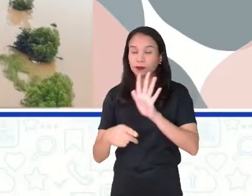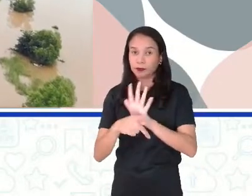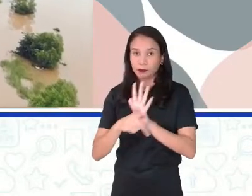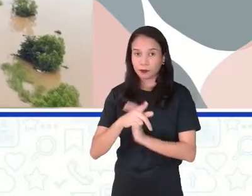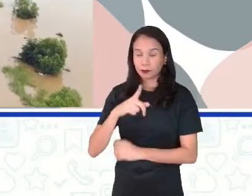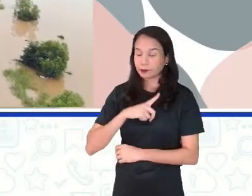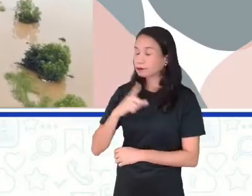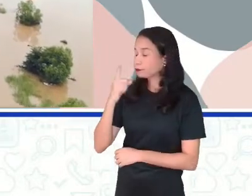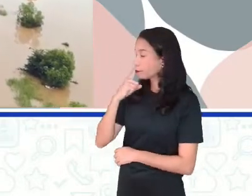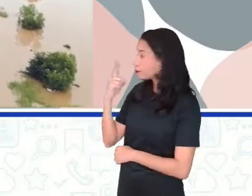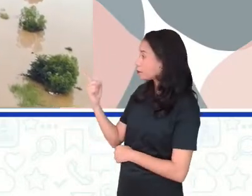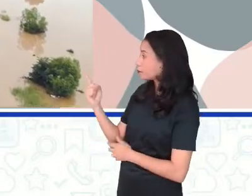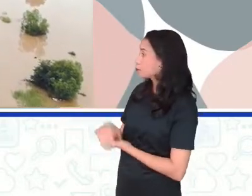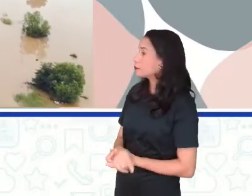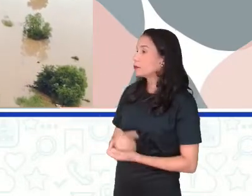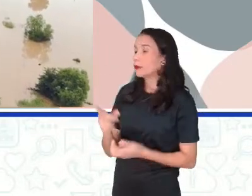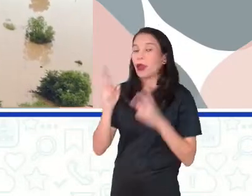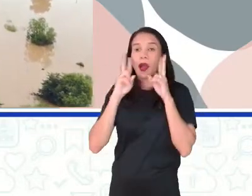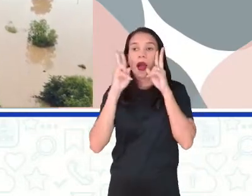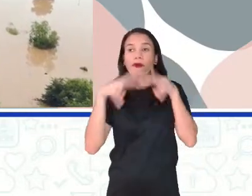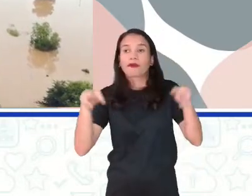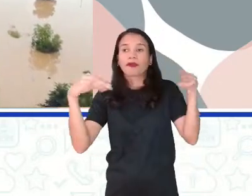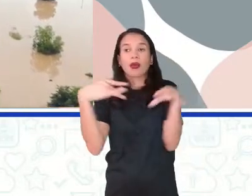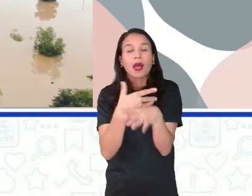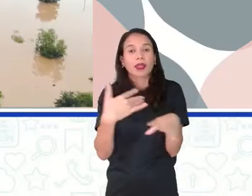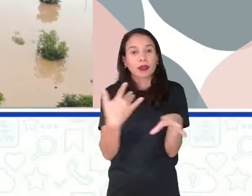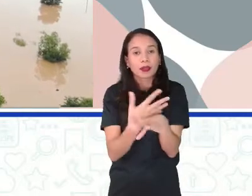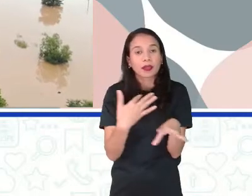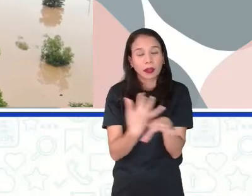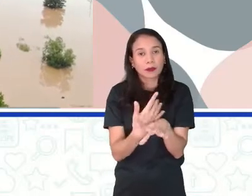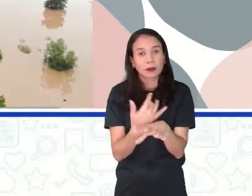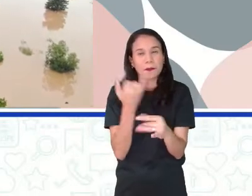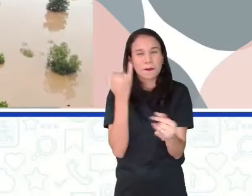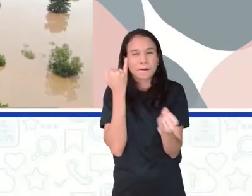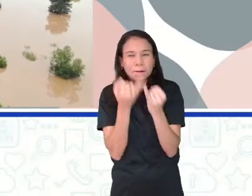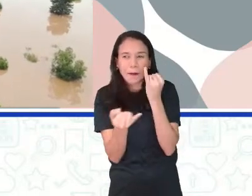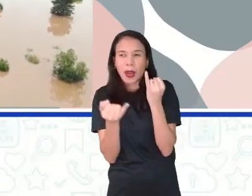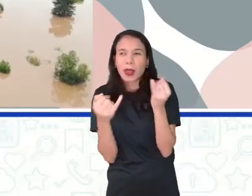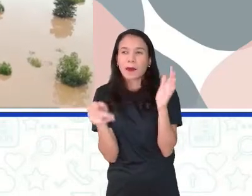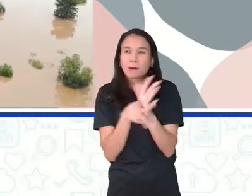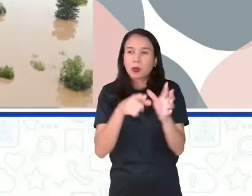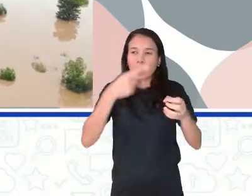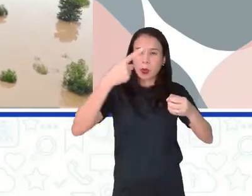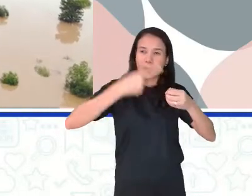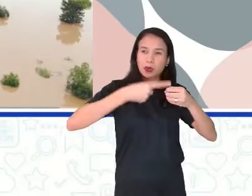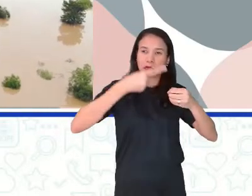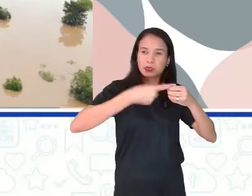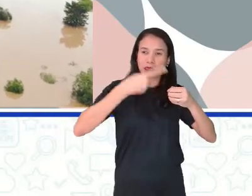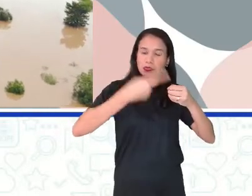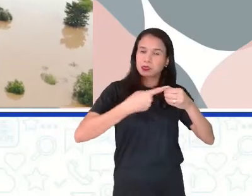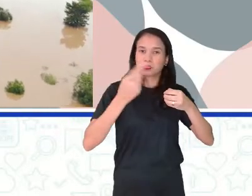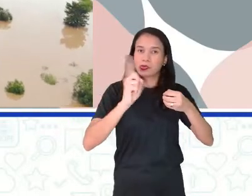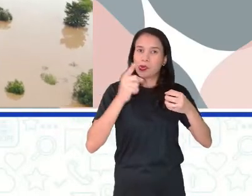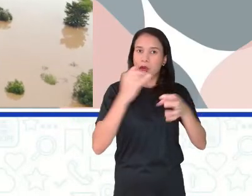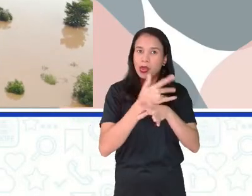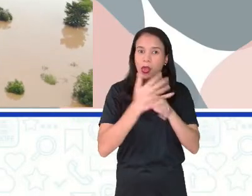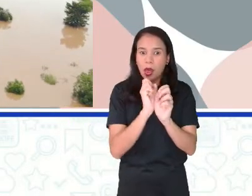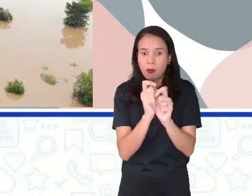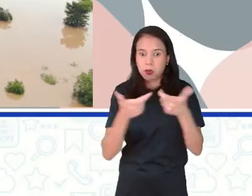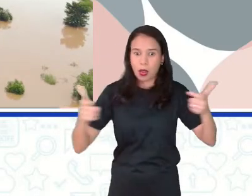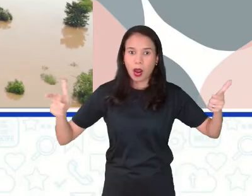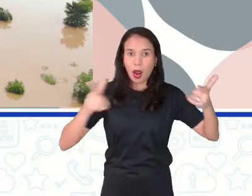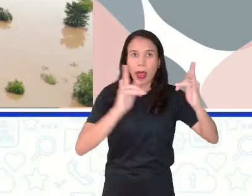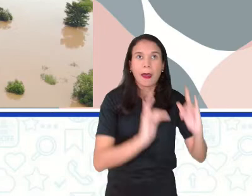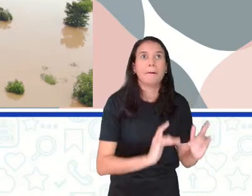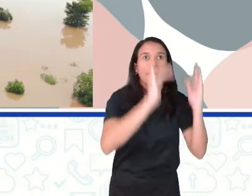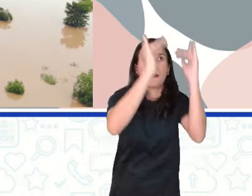colocando aí, você vê uma cidade, né? Uma cidade que aparenta ser do interior, não é uma cidade grande, com prédios,